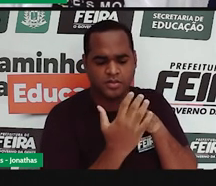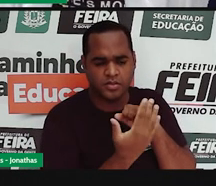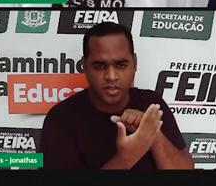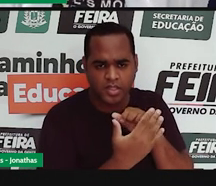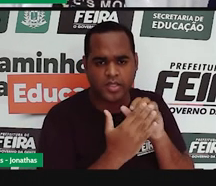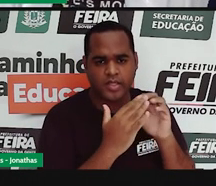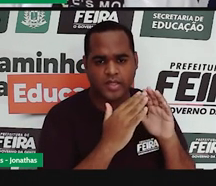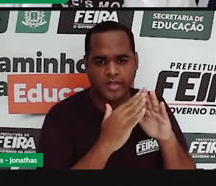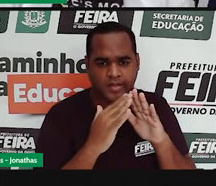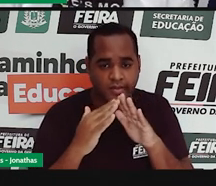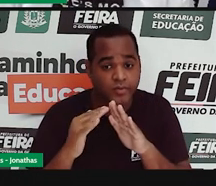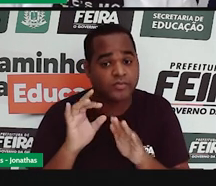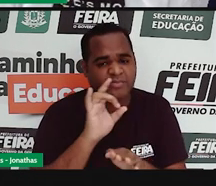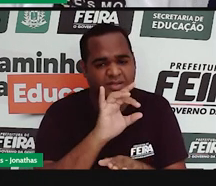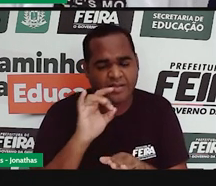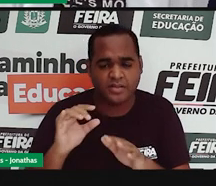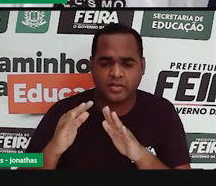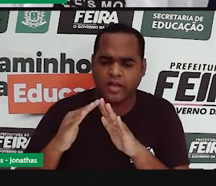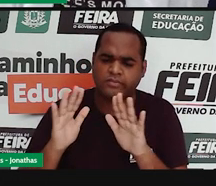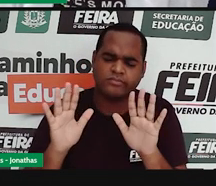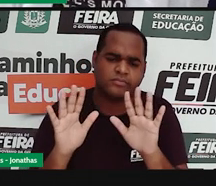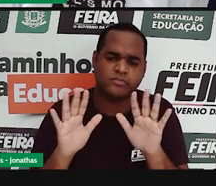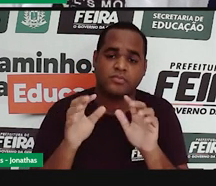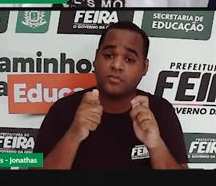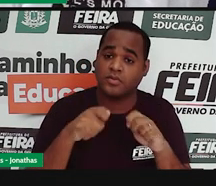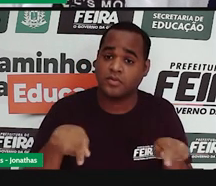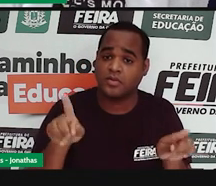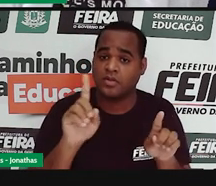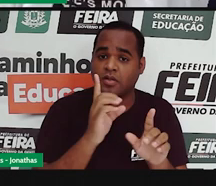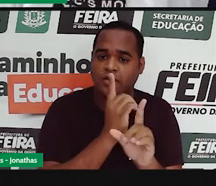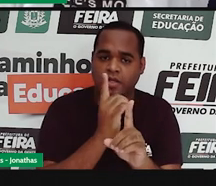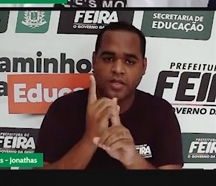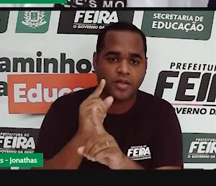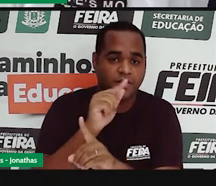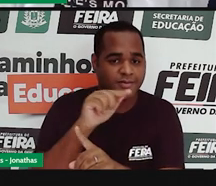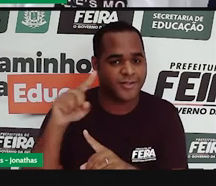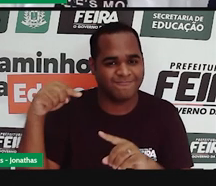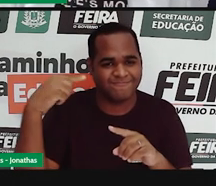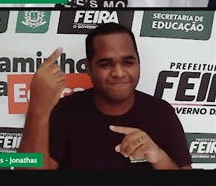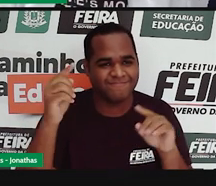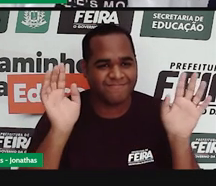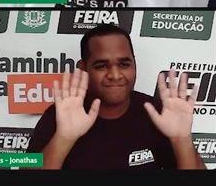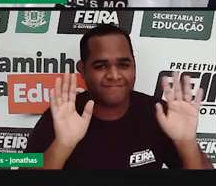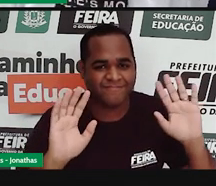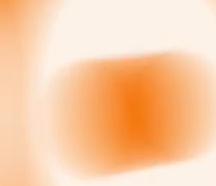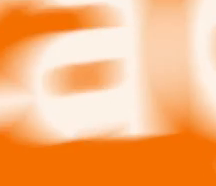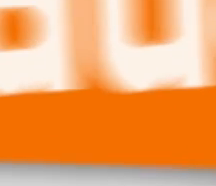vocês. E estou ansioso para encontrá-los na próxima semana. Tchau, pessoal.